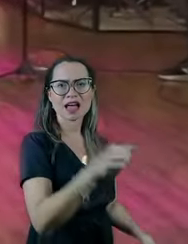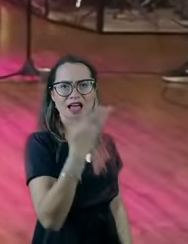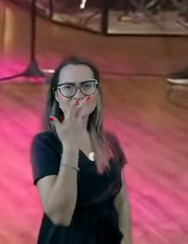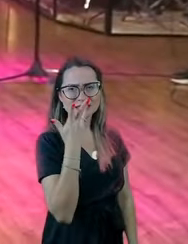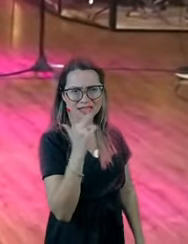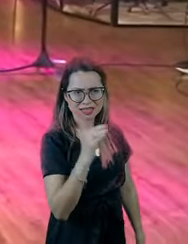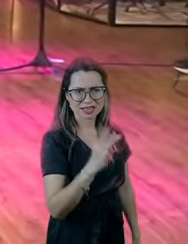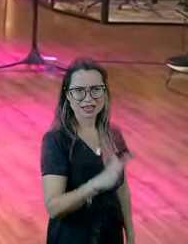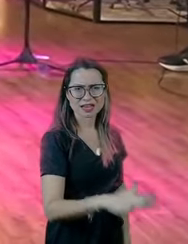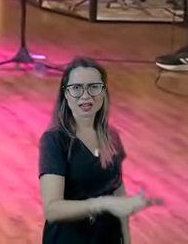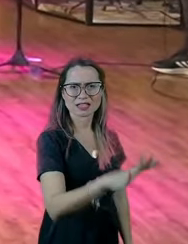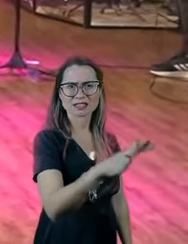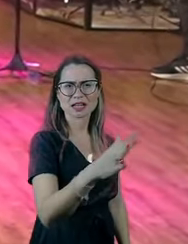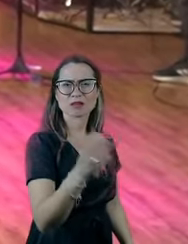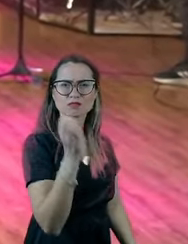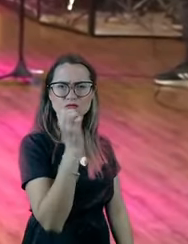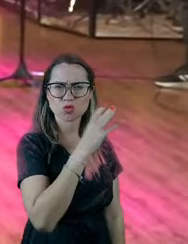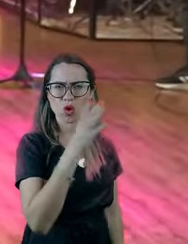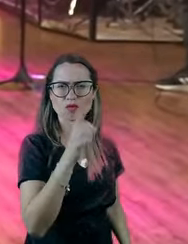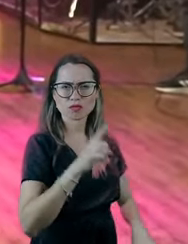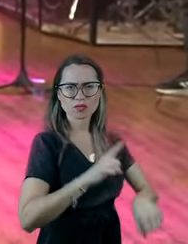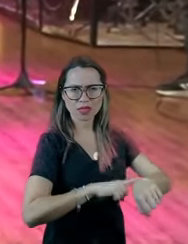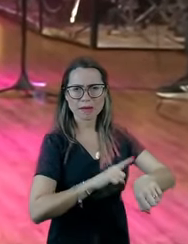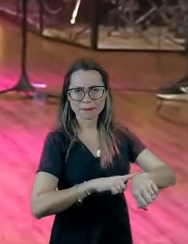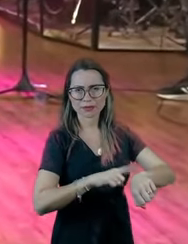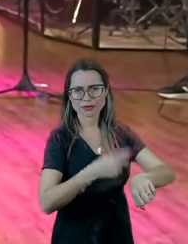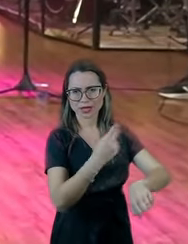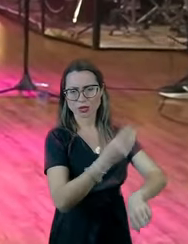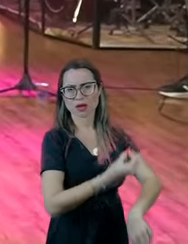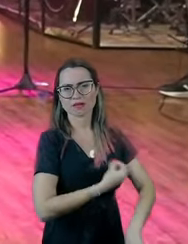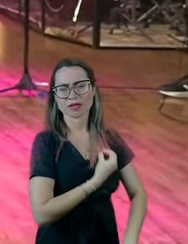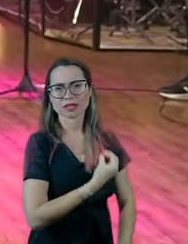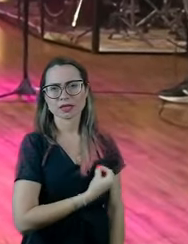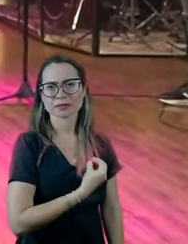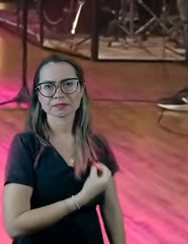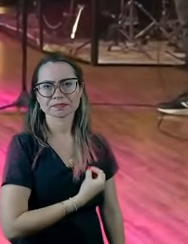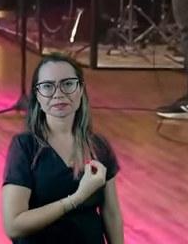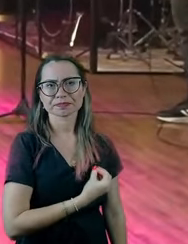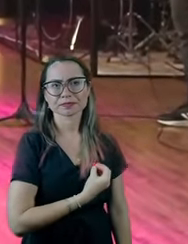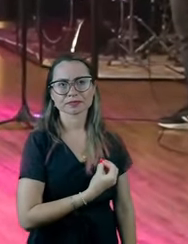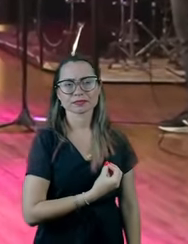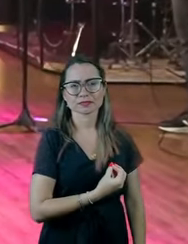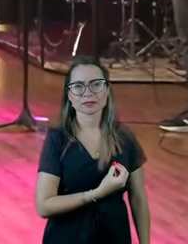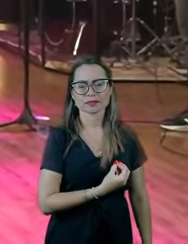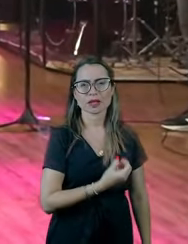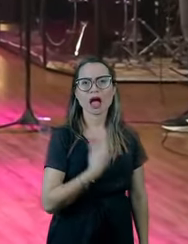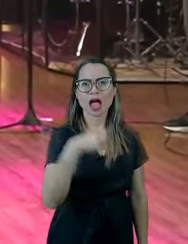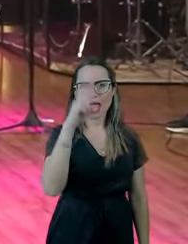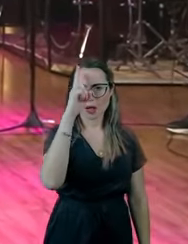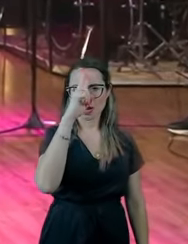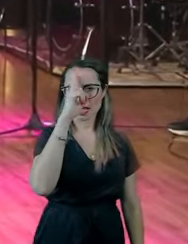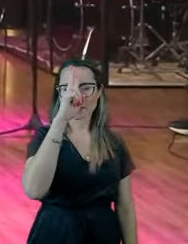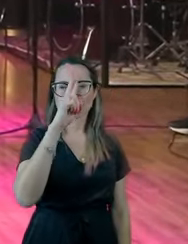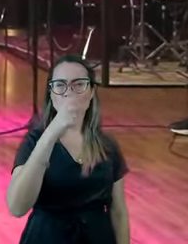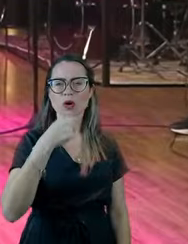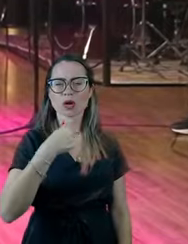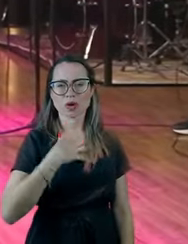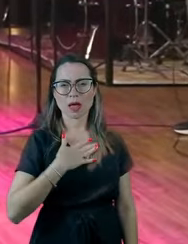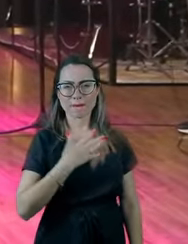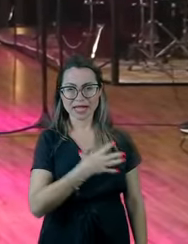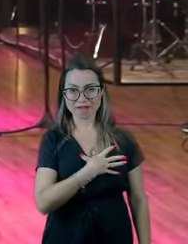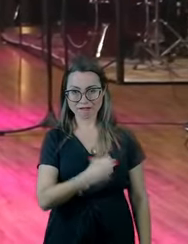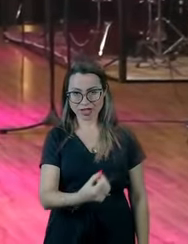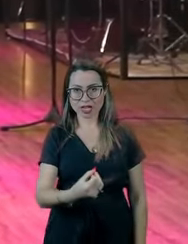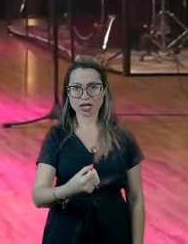do que isso. Eu lembro que a primeira vez que eu fui cheia do Espírito Santo, eu estava grávida da Vitória. As minhas duas